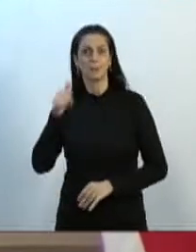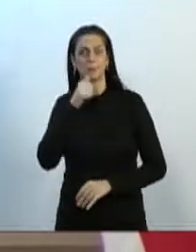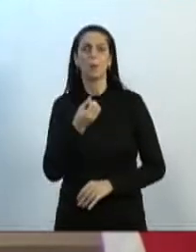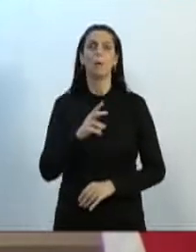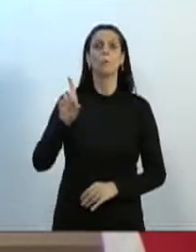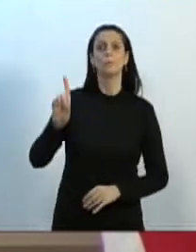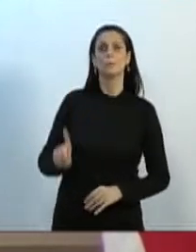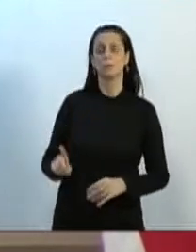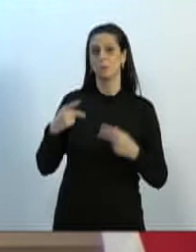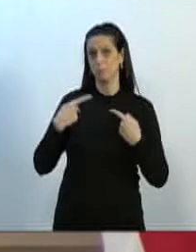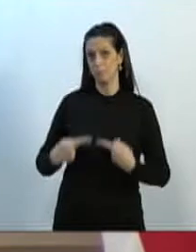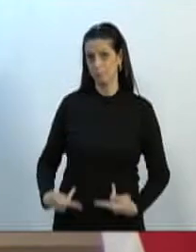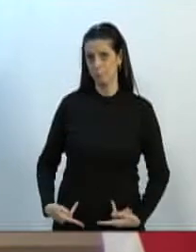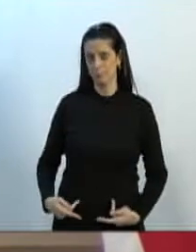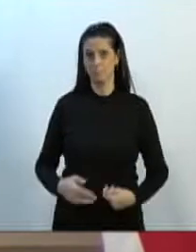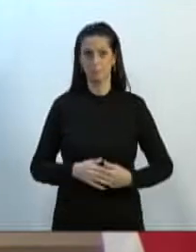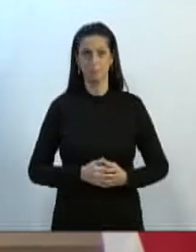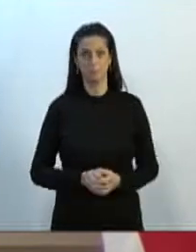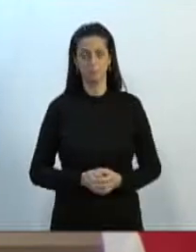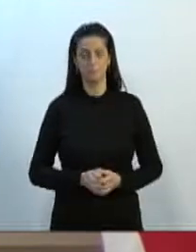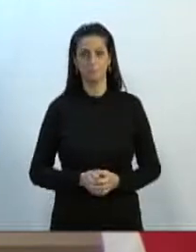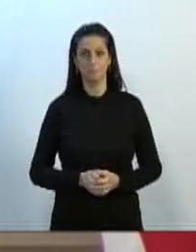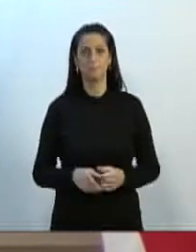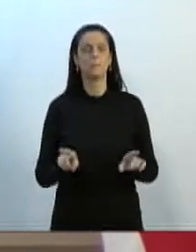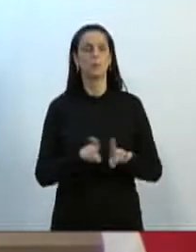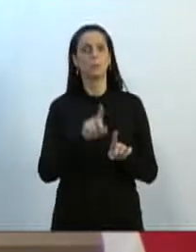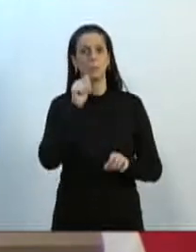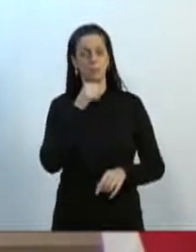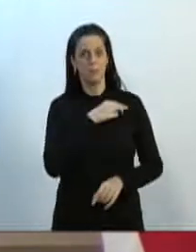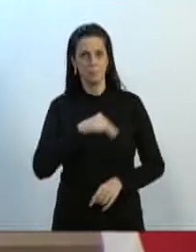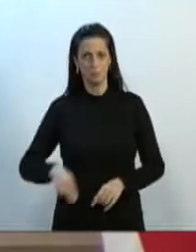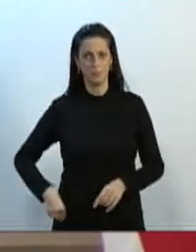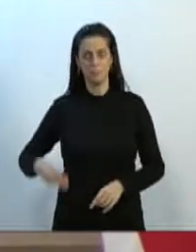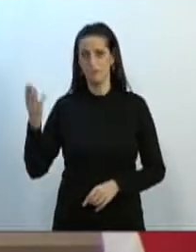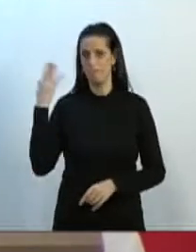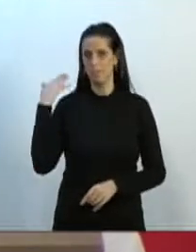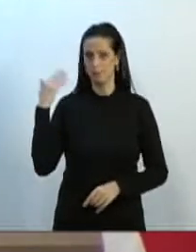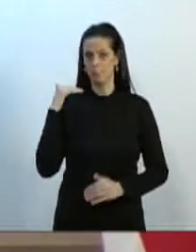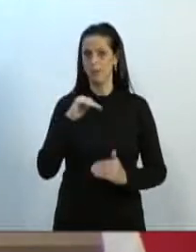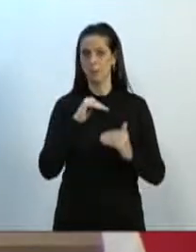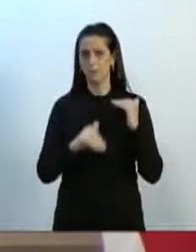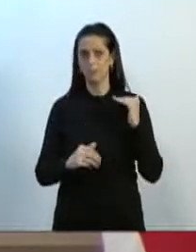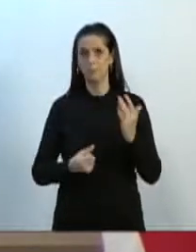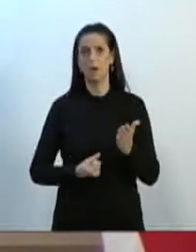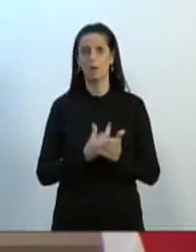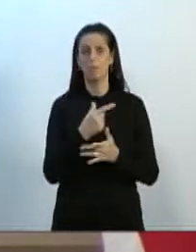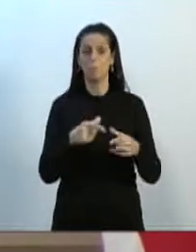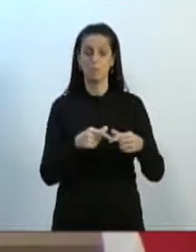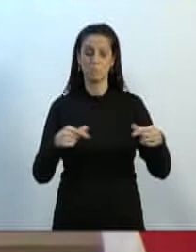Humanos. Além do mais, a própria ministra foi contra a compra de absorventes.